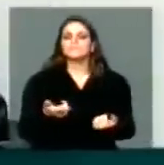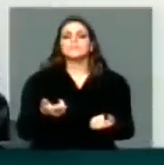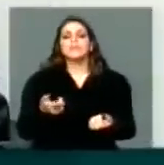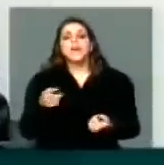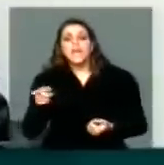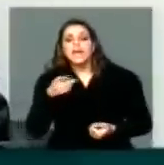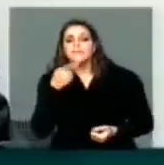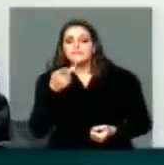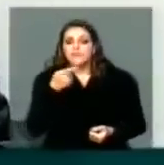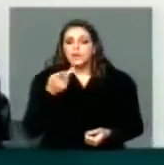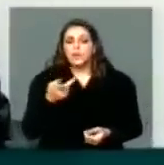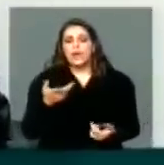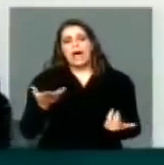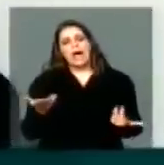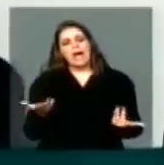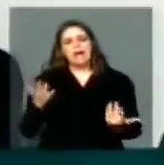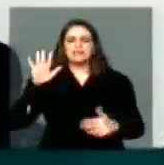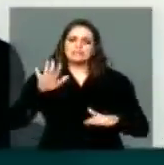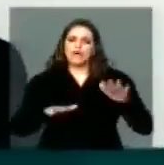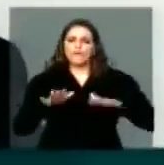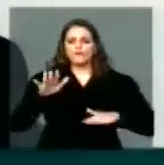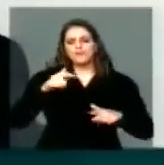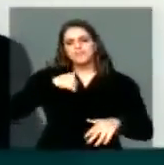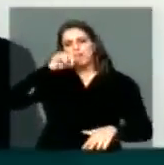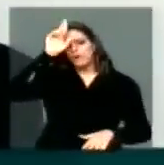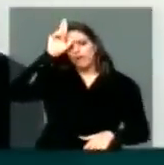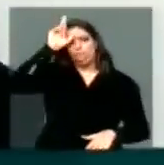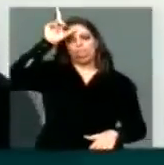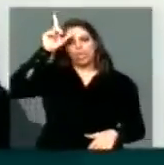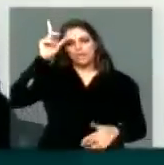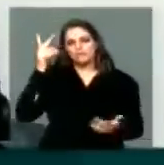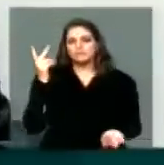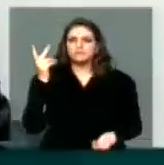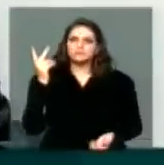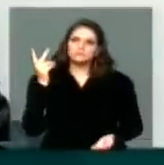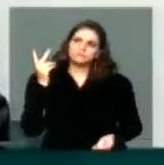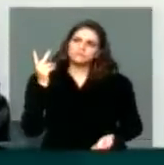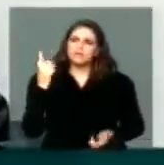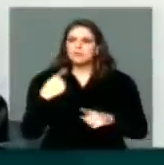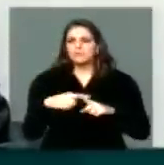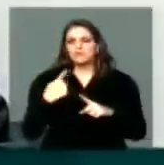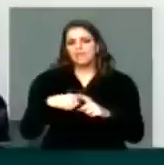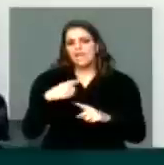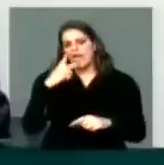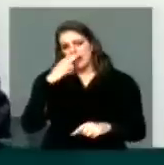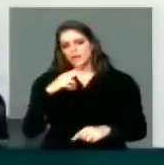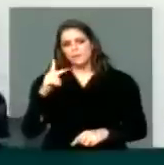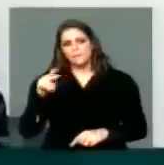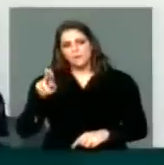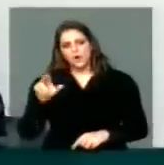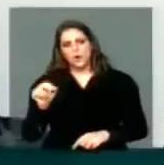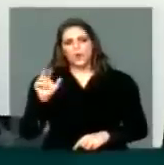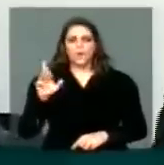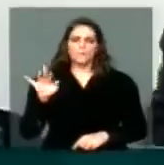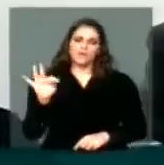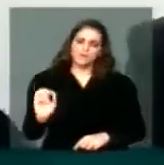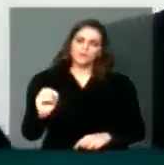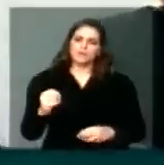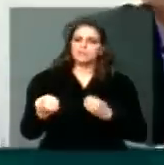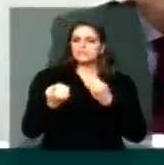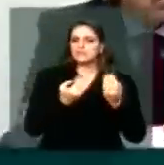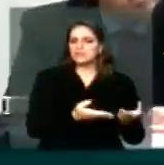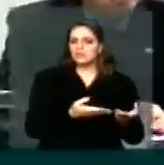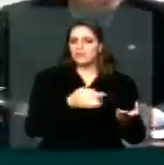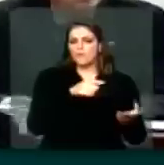dele, salvo engano, teria sido dito pelo Paulo Roberto, que foi entregue ao senhor Eduardo Cunha, e o